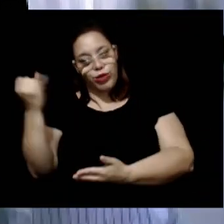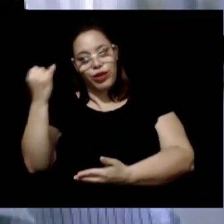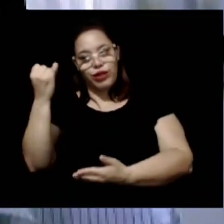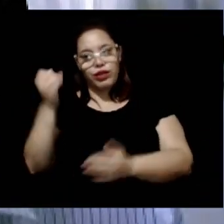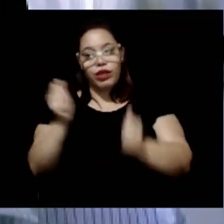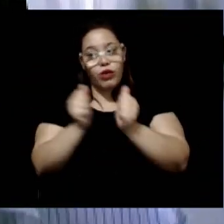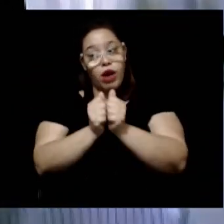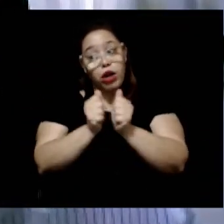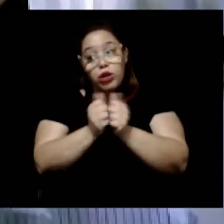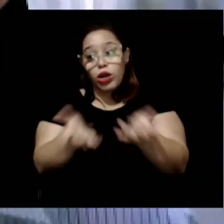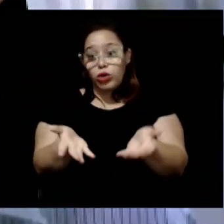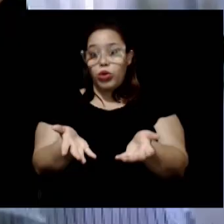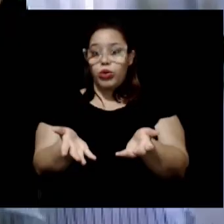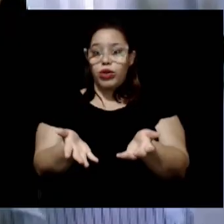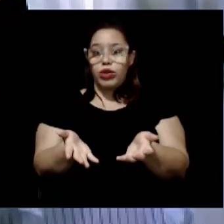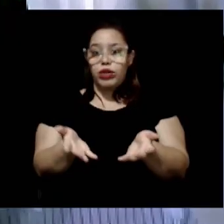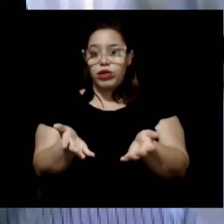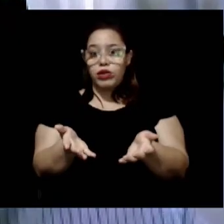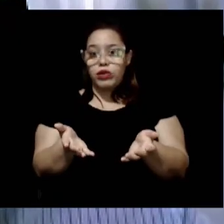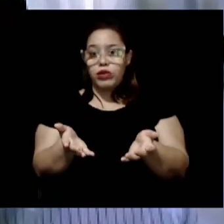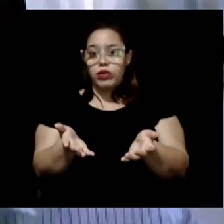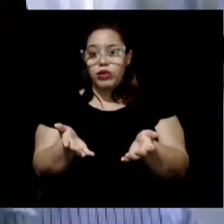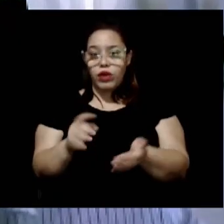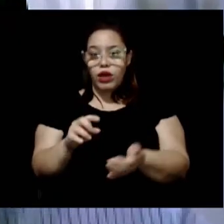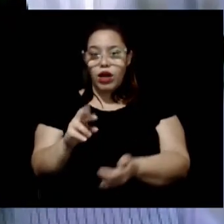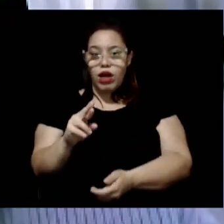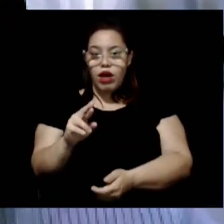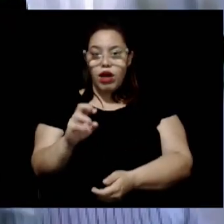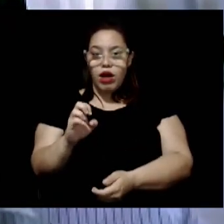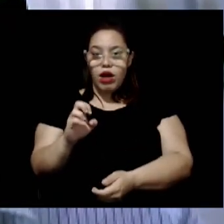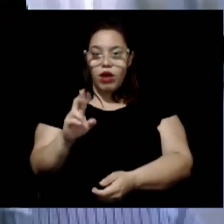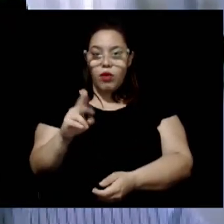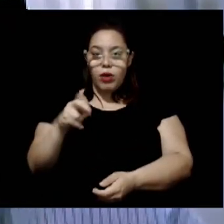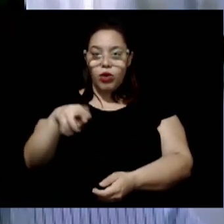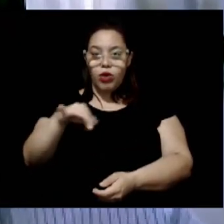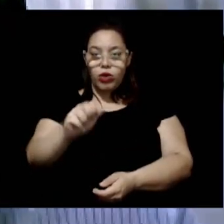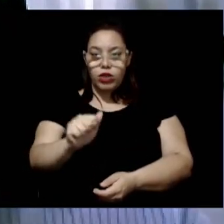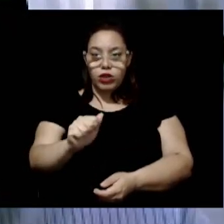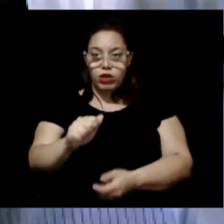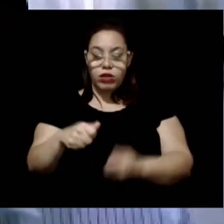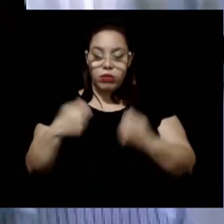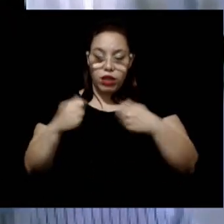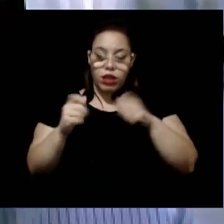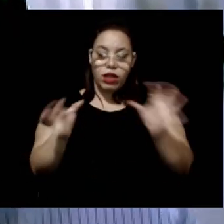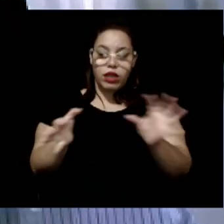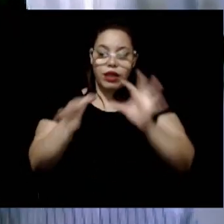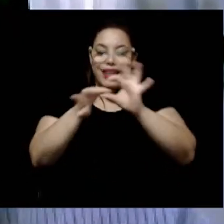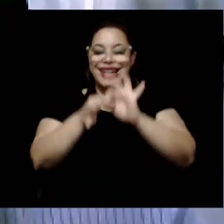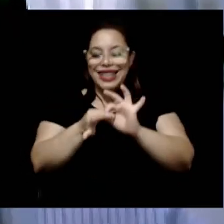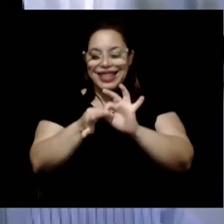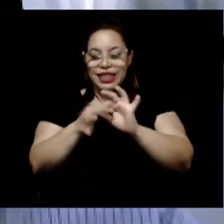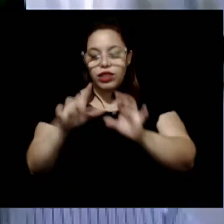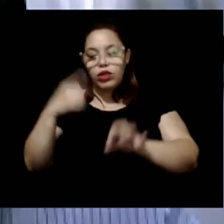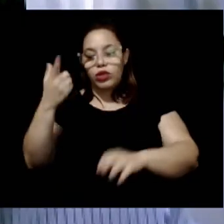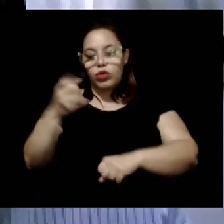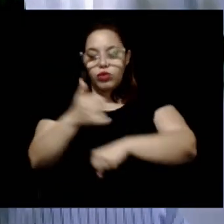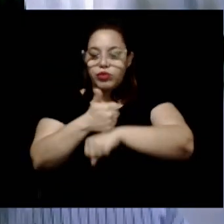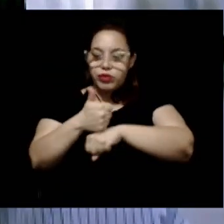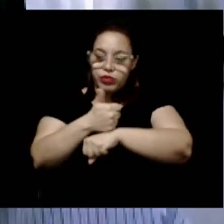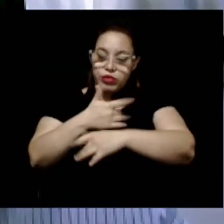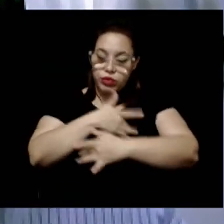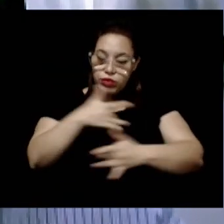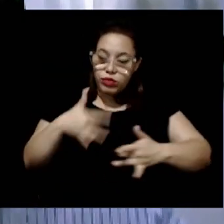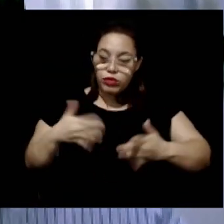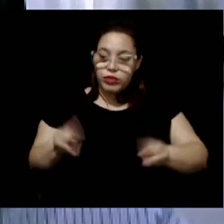aspecto interessante da reumatologia, que é a necessidade de se integrar com os outros profissionais de saúde e com outras